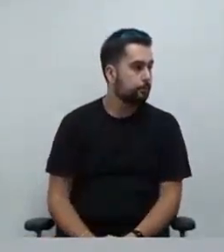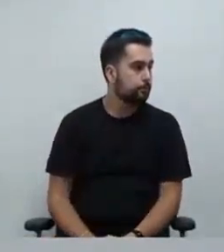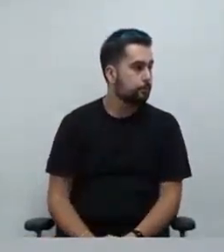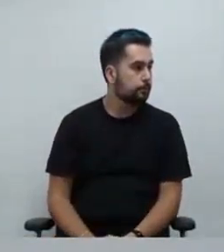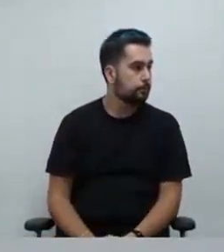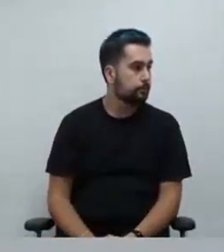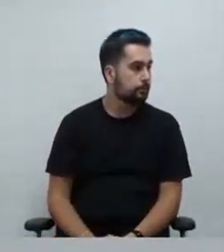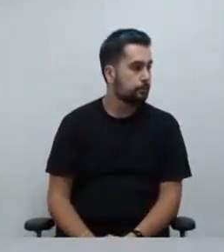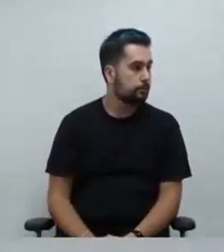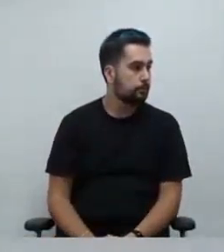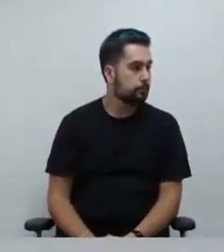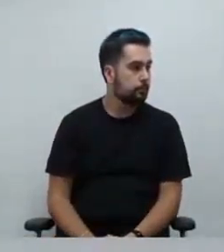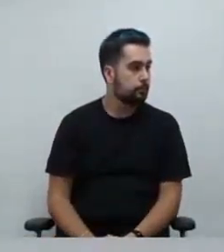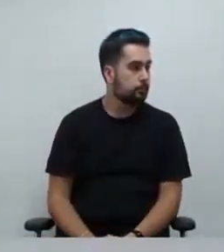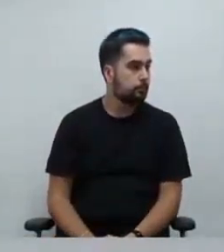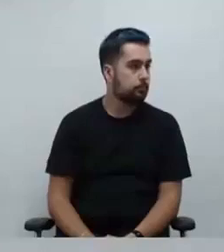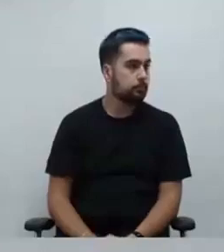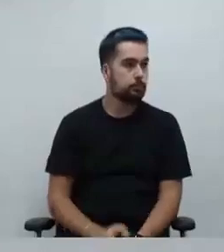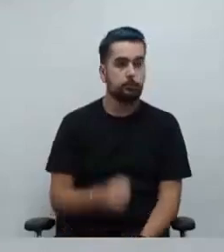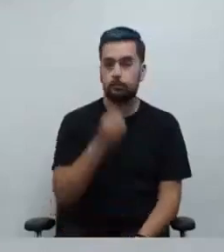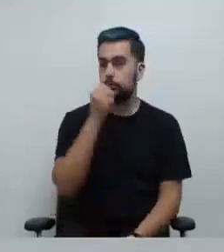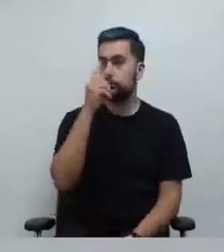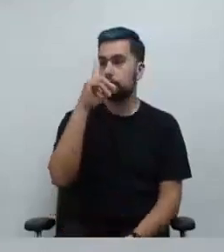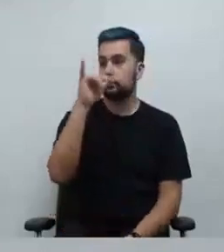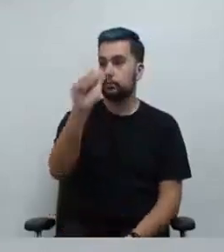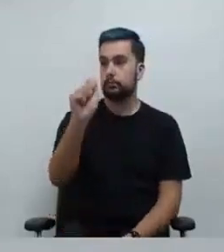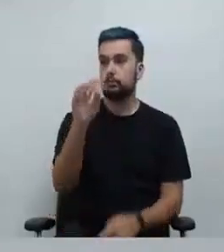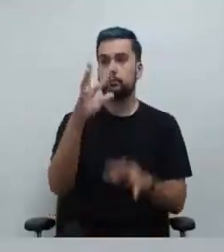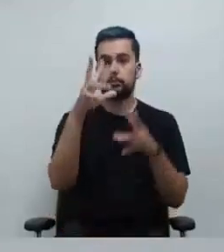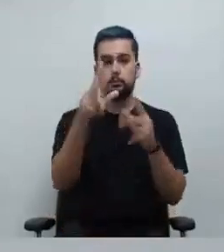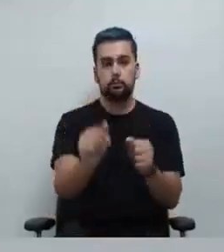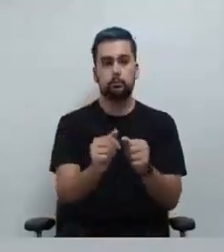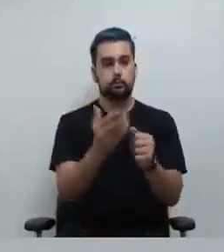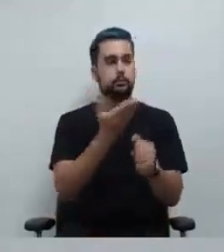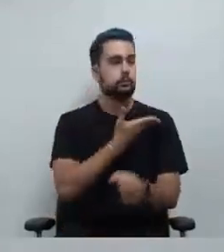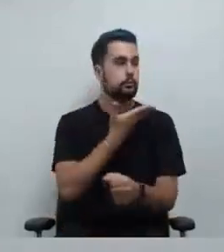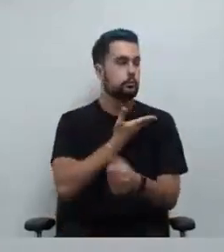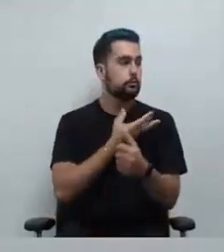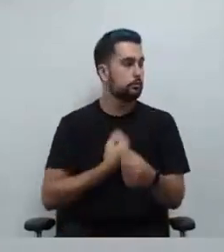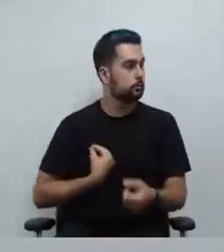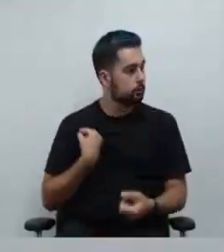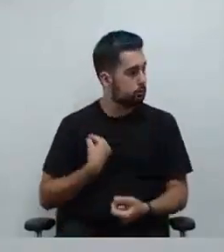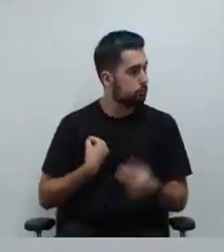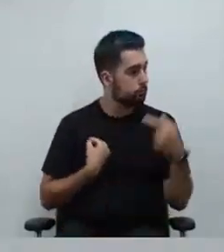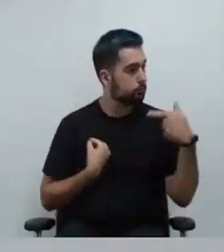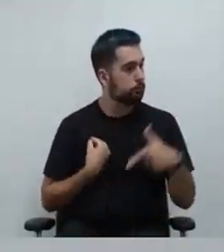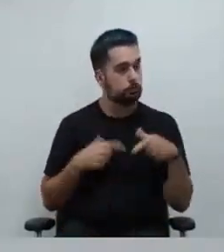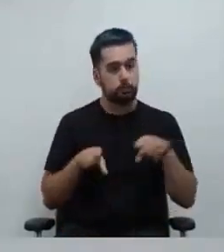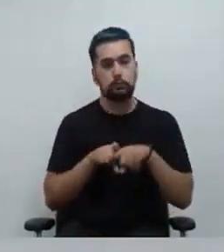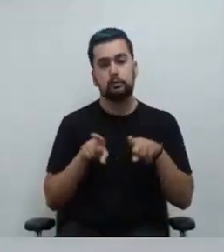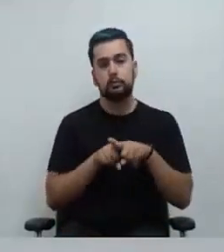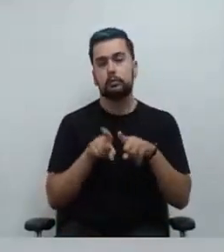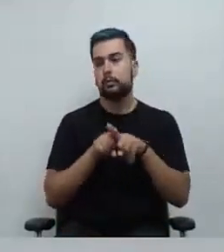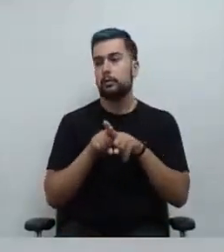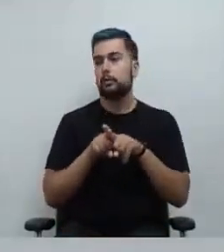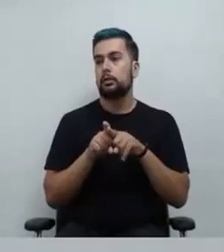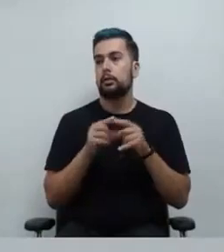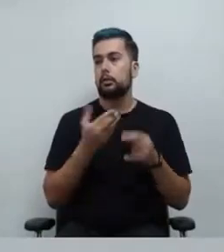Né? Bom dia a todos e todas, aos colegas aqui presentes, aos colegas do